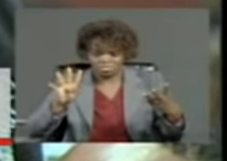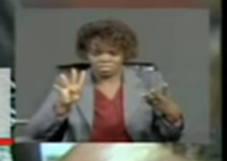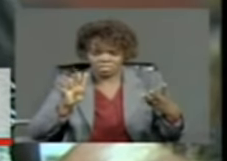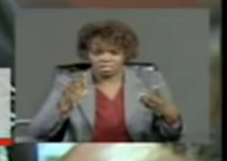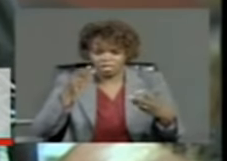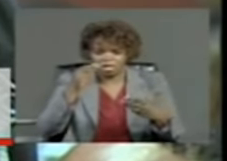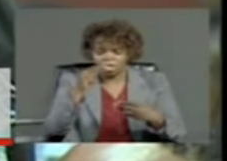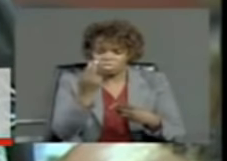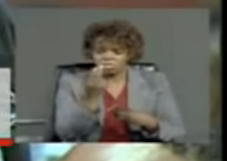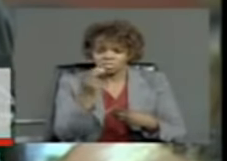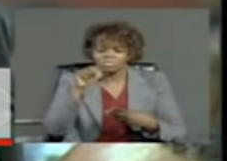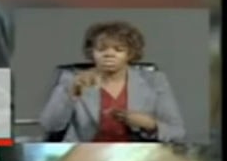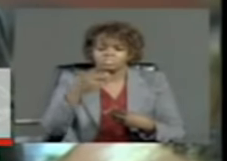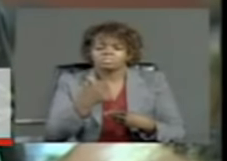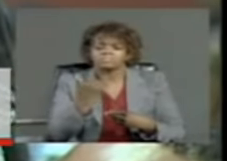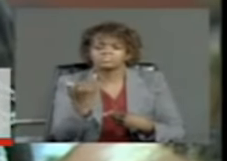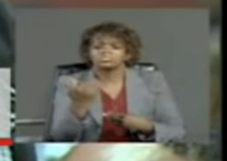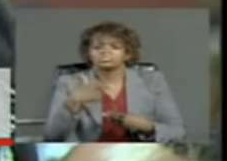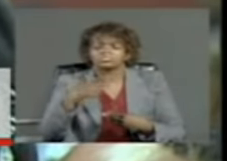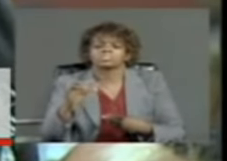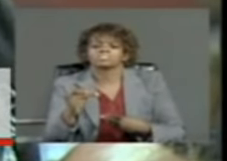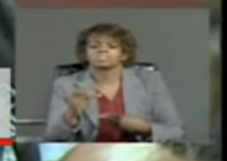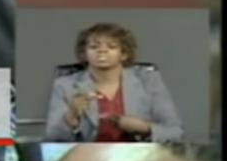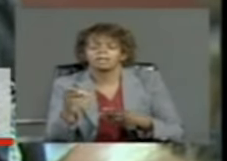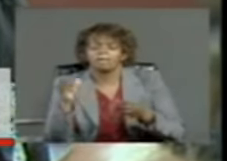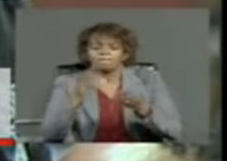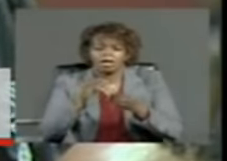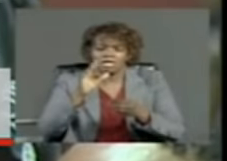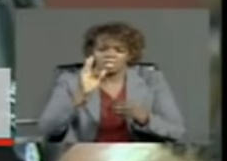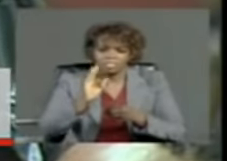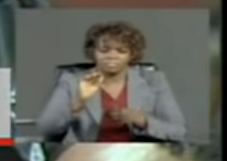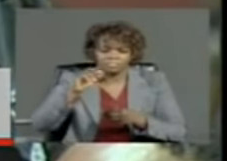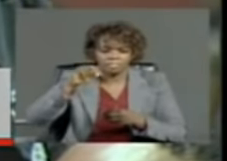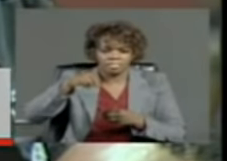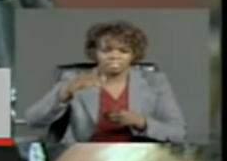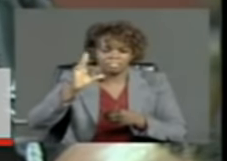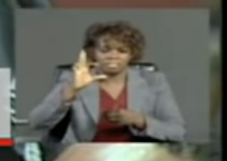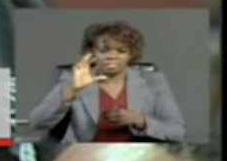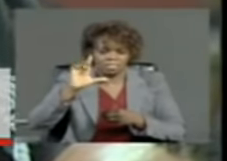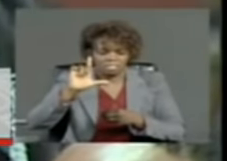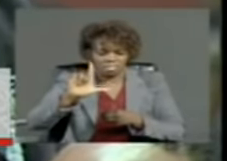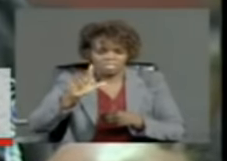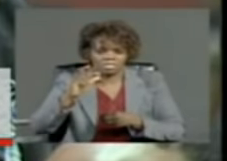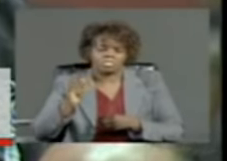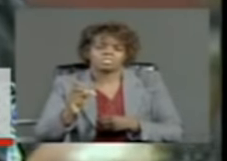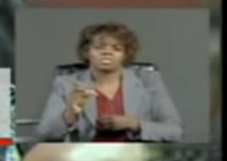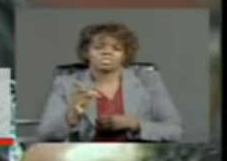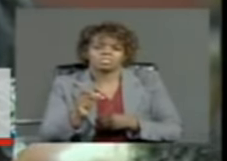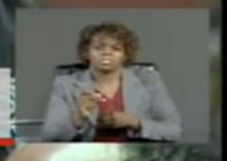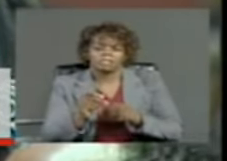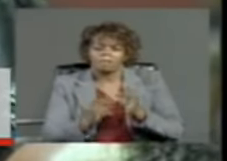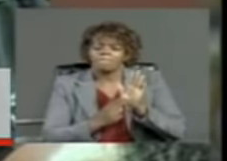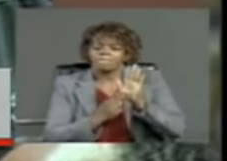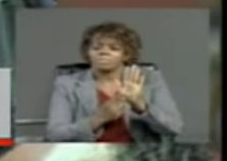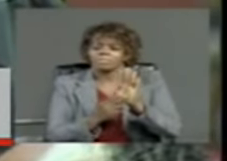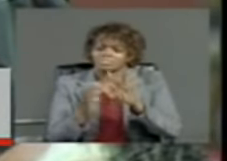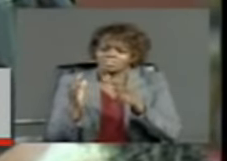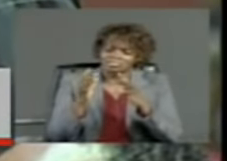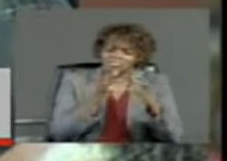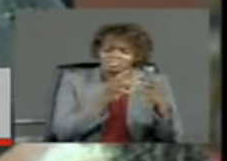No entanto, esta luta já foi alcançada há 45 anos atrás. Mas, até hoje,